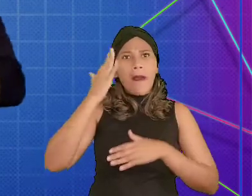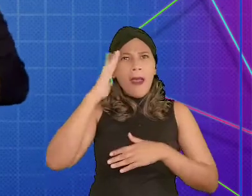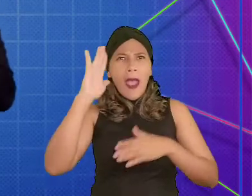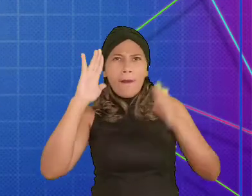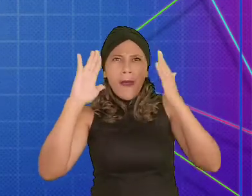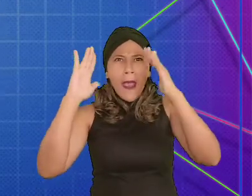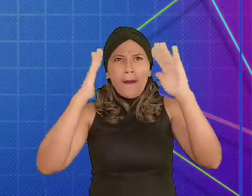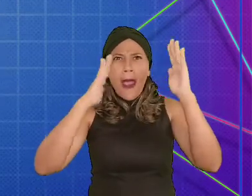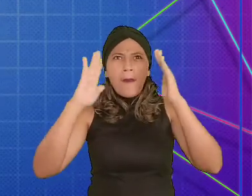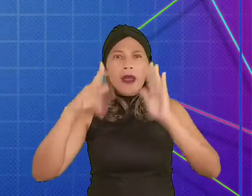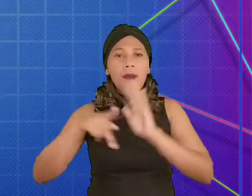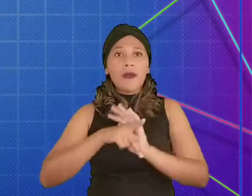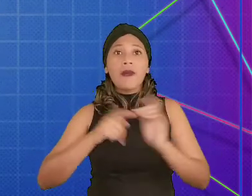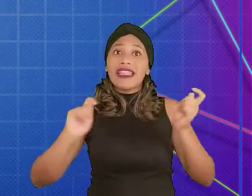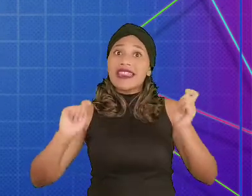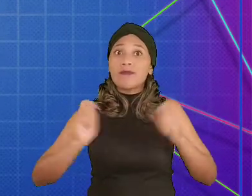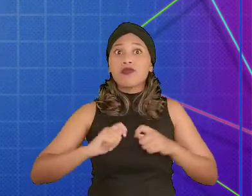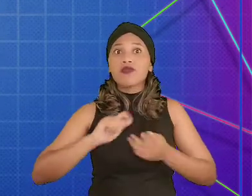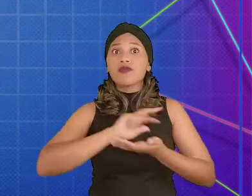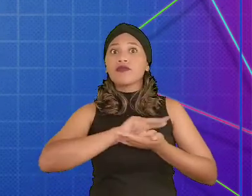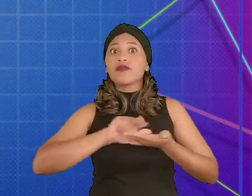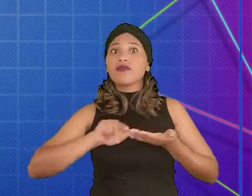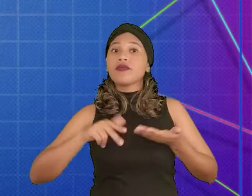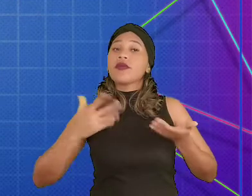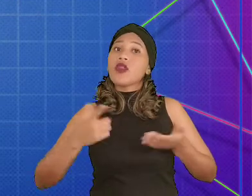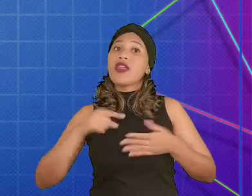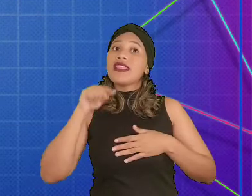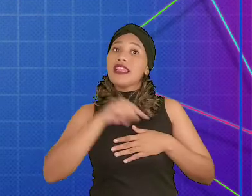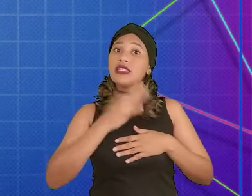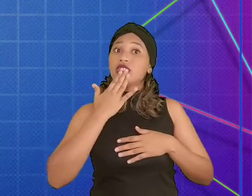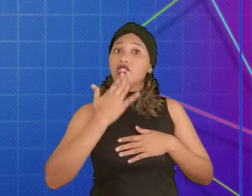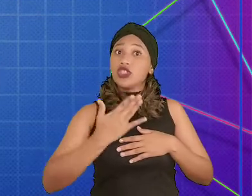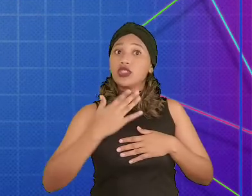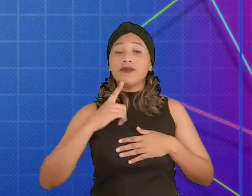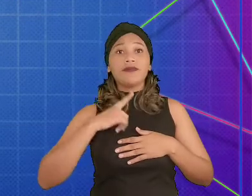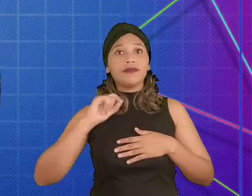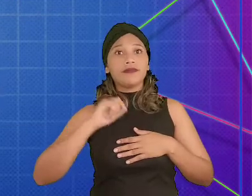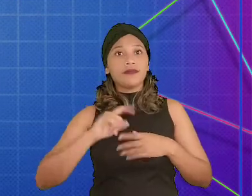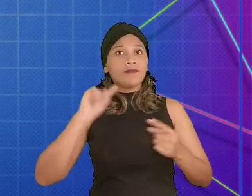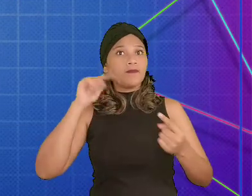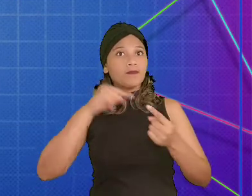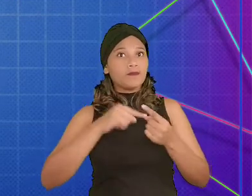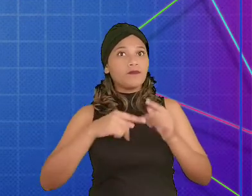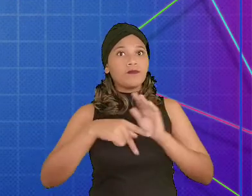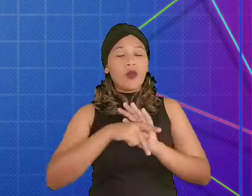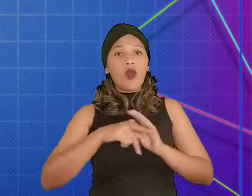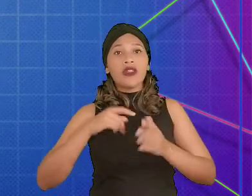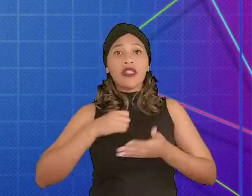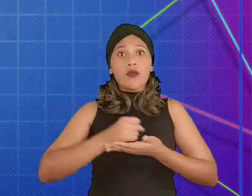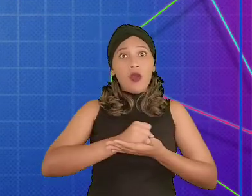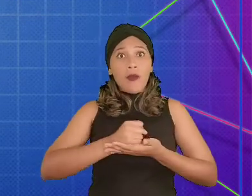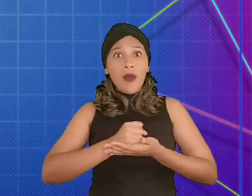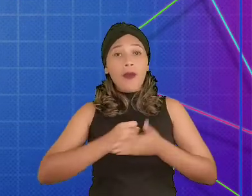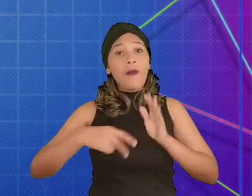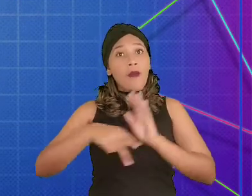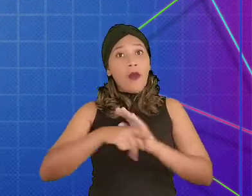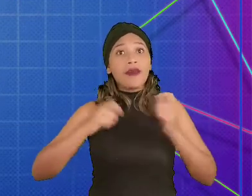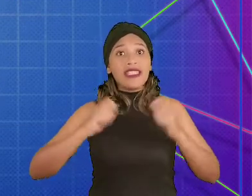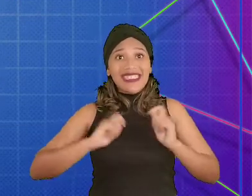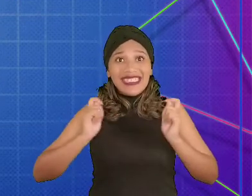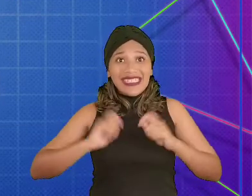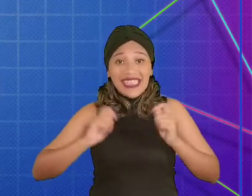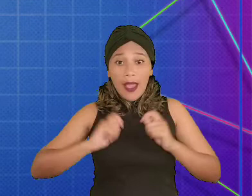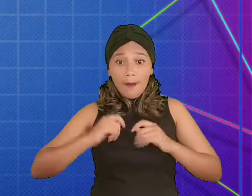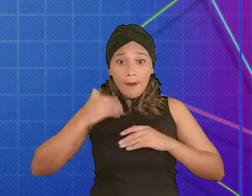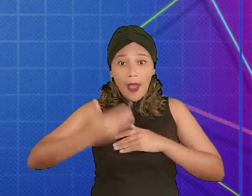explorar várias possibilidades de destino. Geralmente, nesses tipos de jogos, há missões ou tarefas em que o jogador tem que ir para completar e